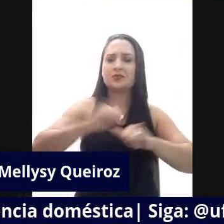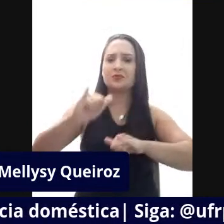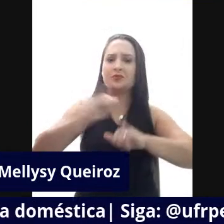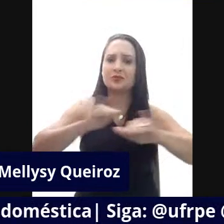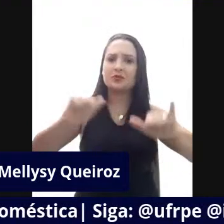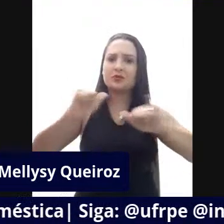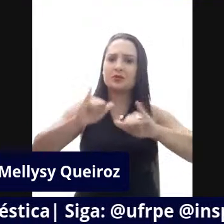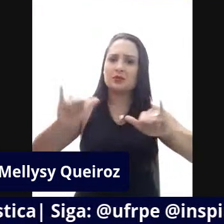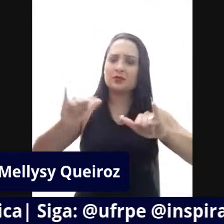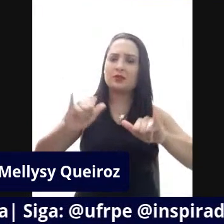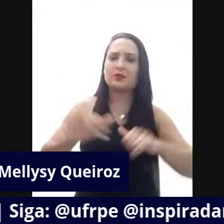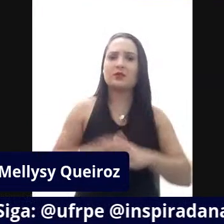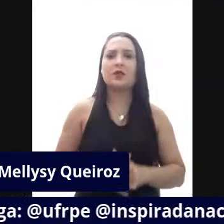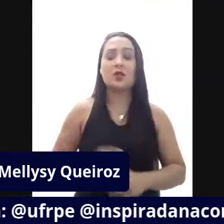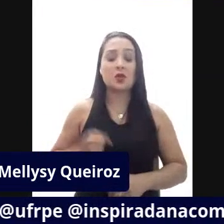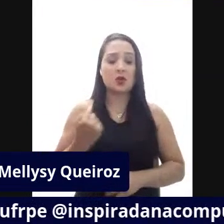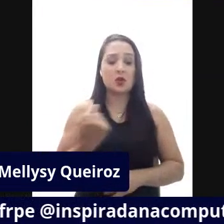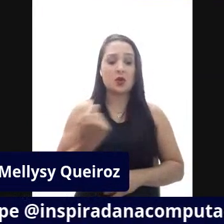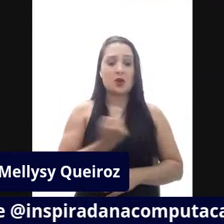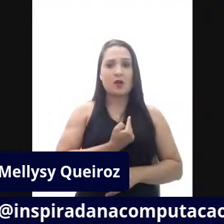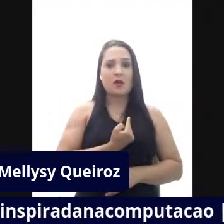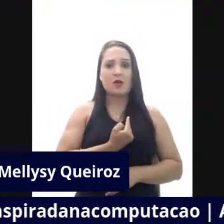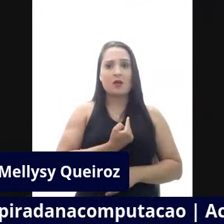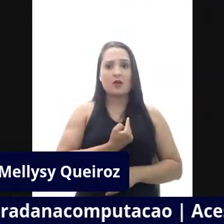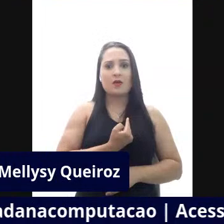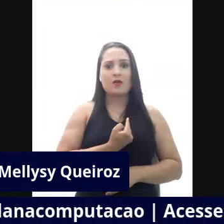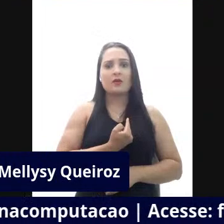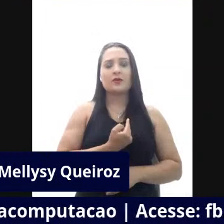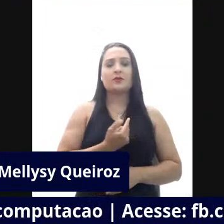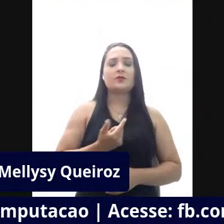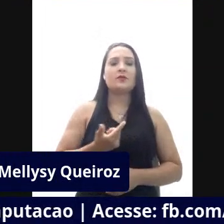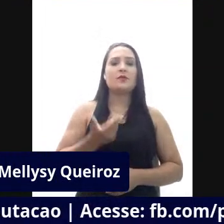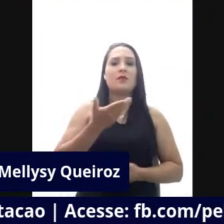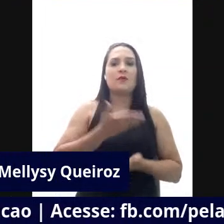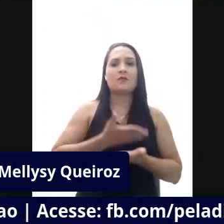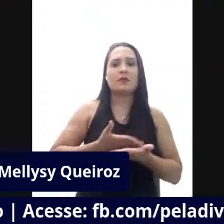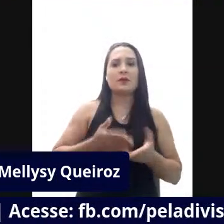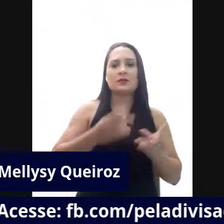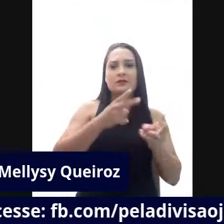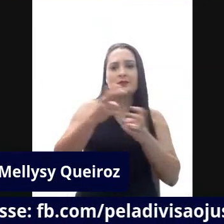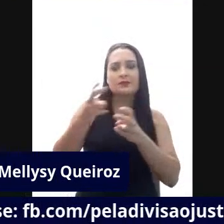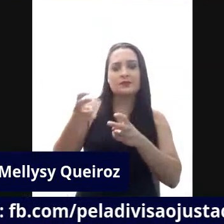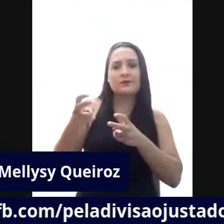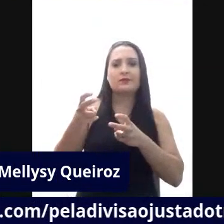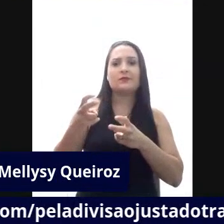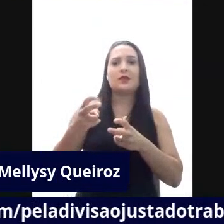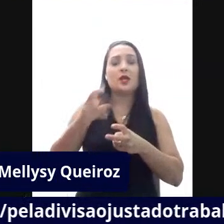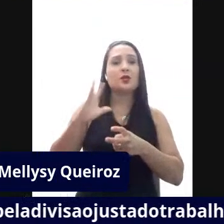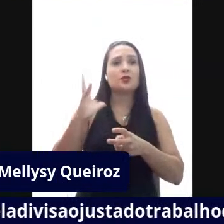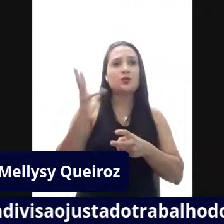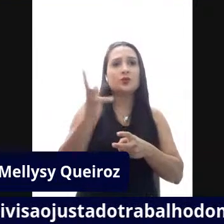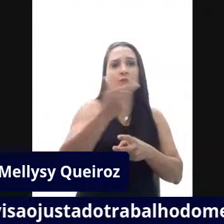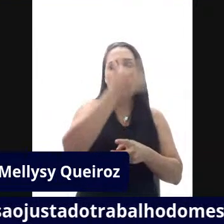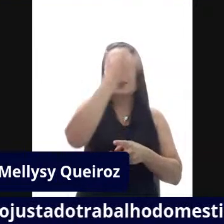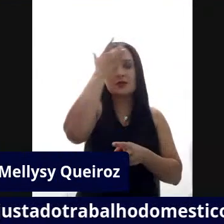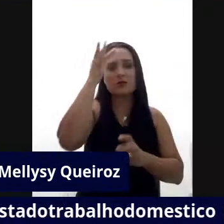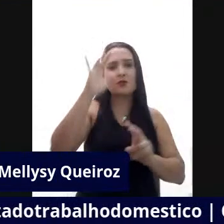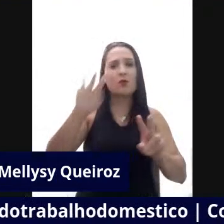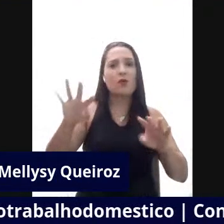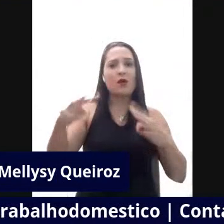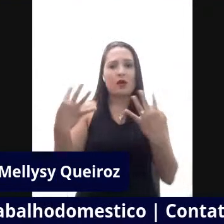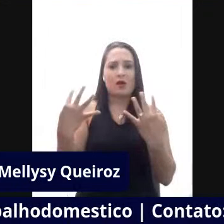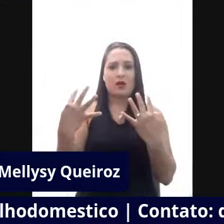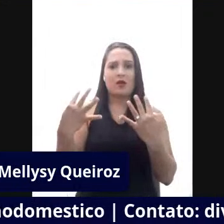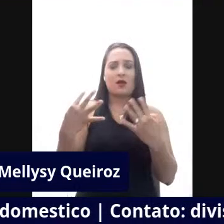aqui já faz essa convocação, né, a todos e todas que estão acompanhando essa live,